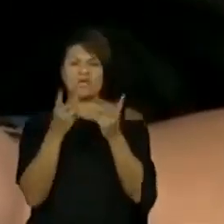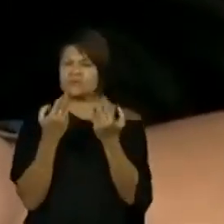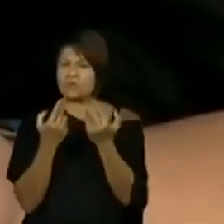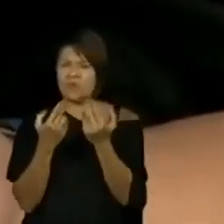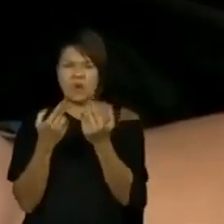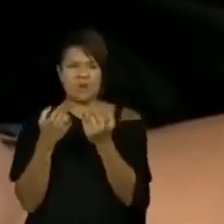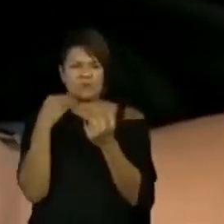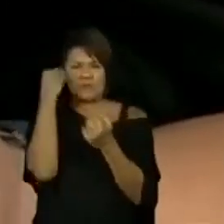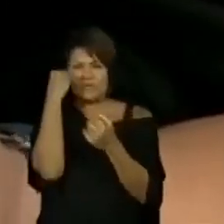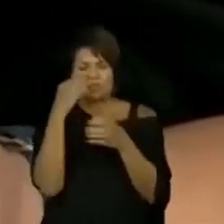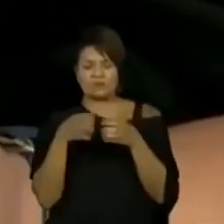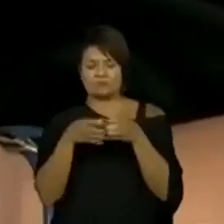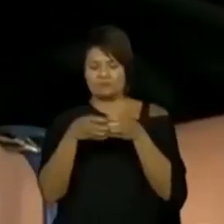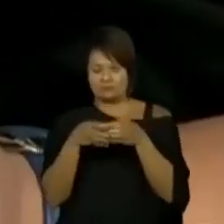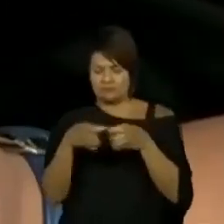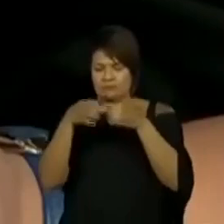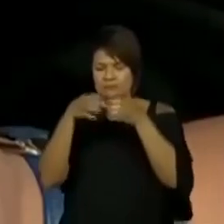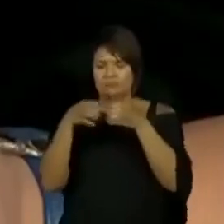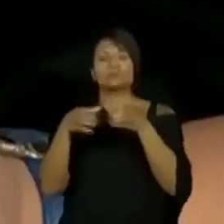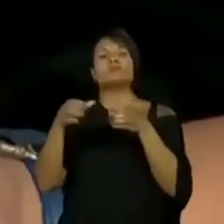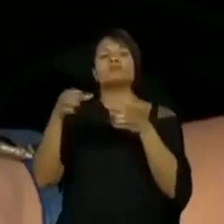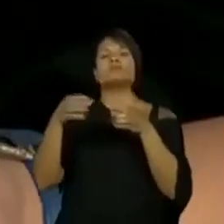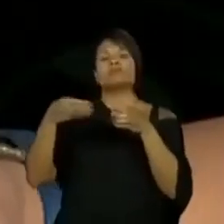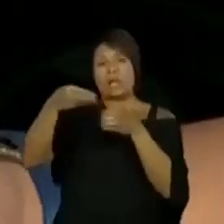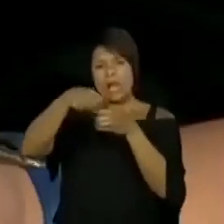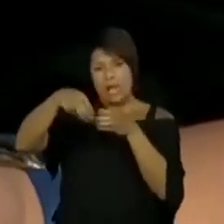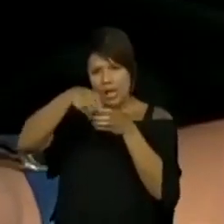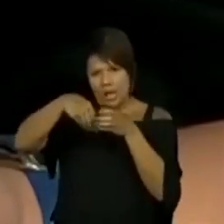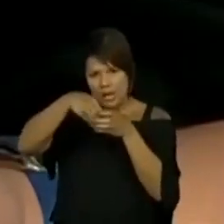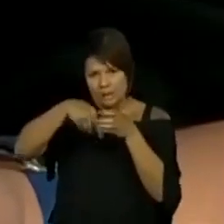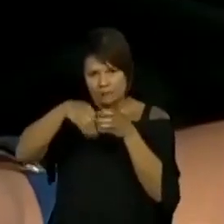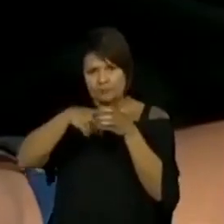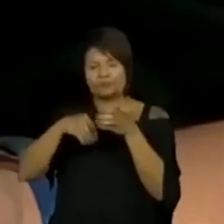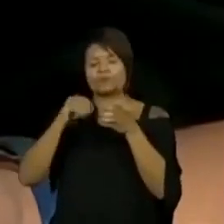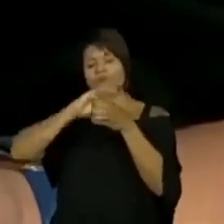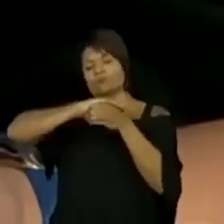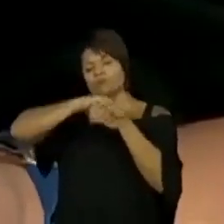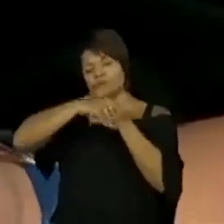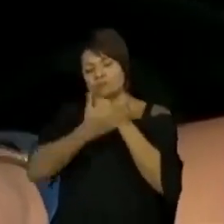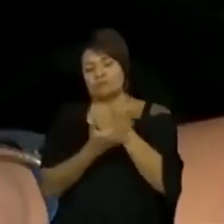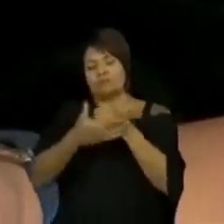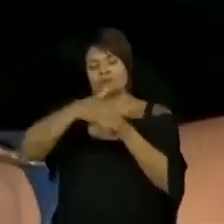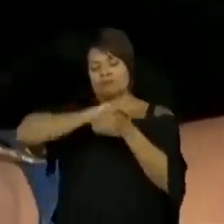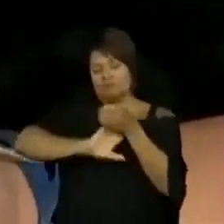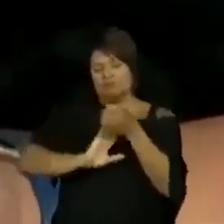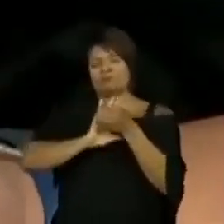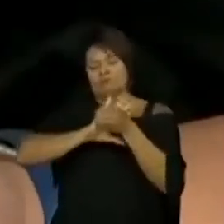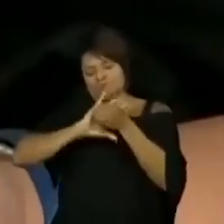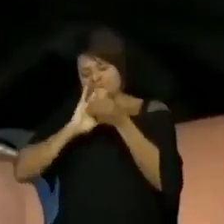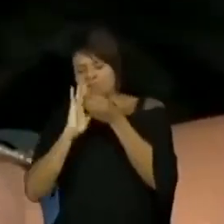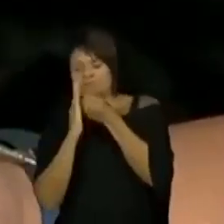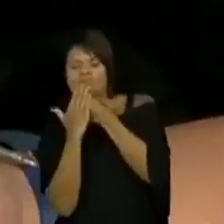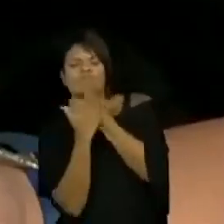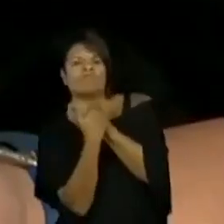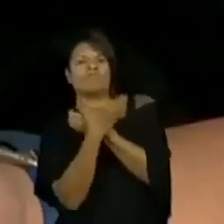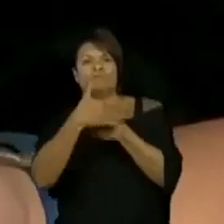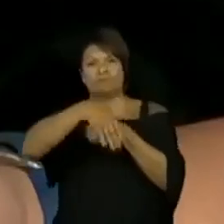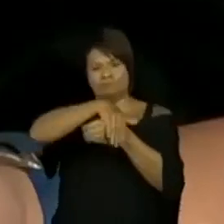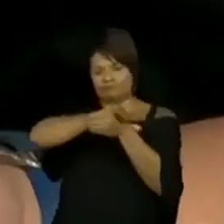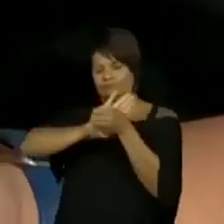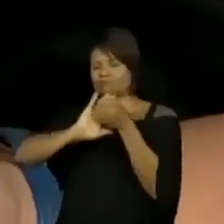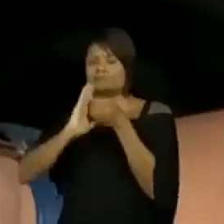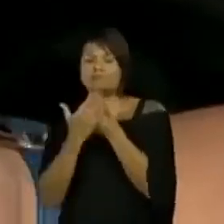coisa que eu fiz. Coloquei a terra, coloquei o plástico aqui em cima, vedei bem a lateral